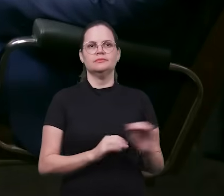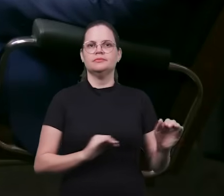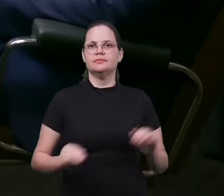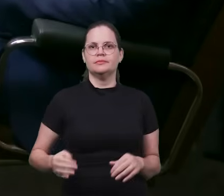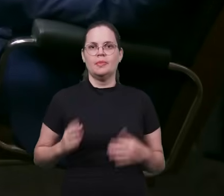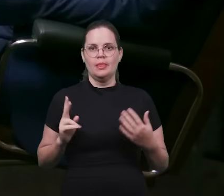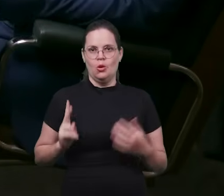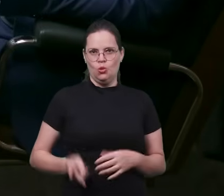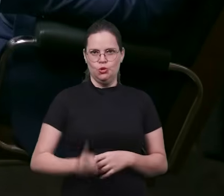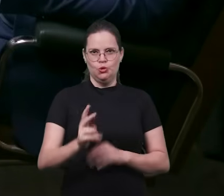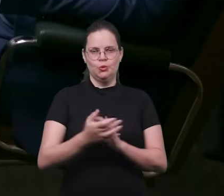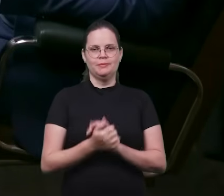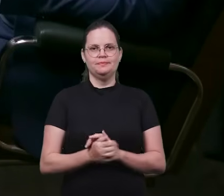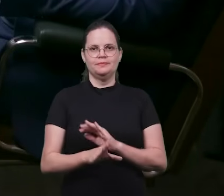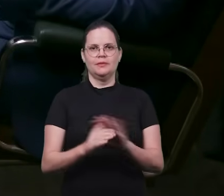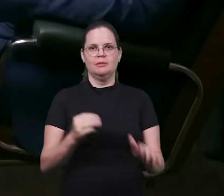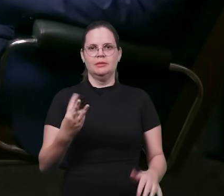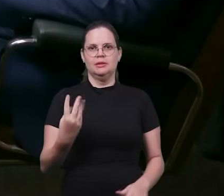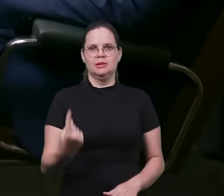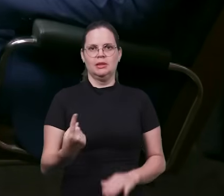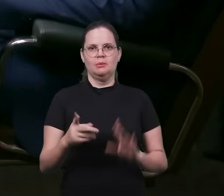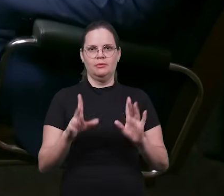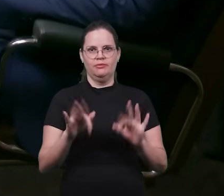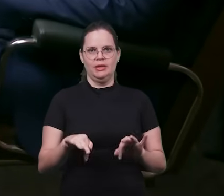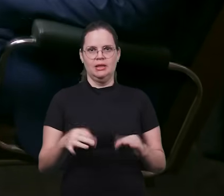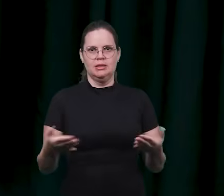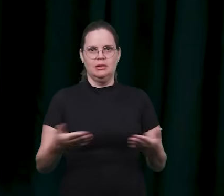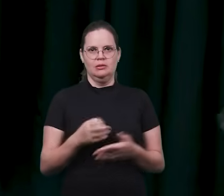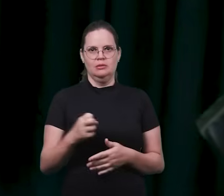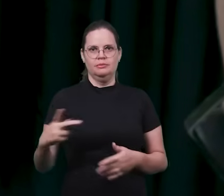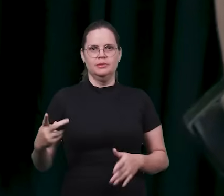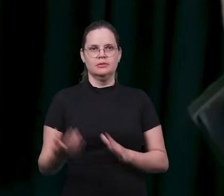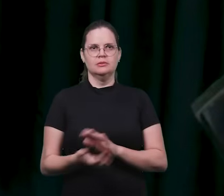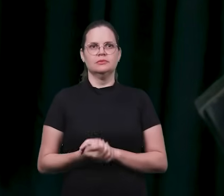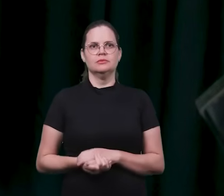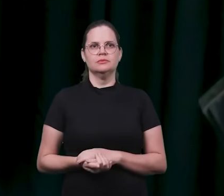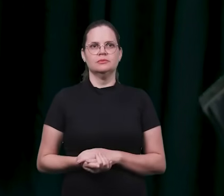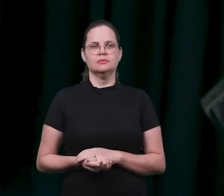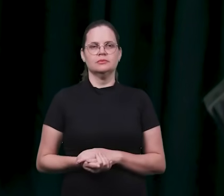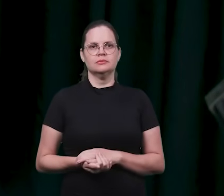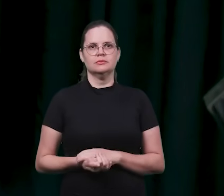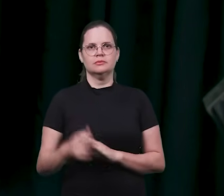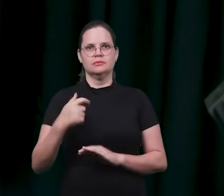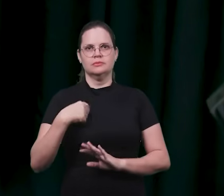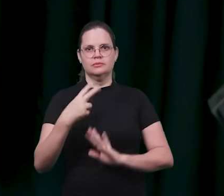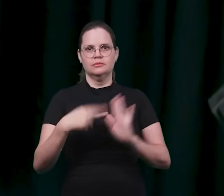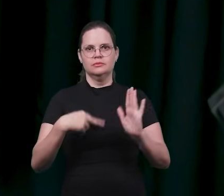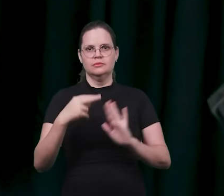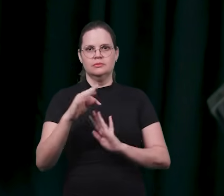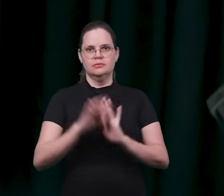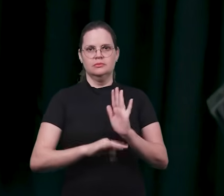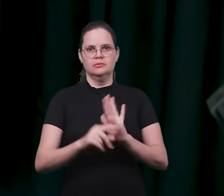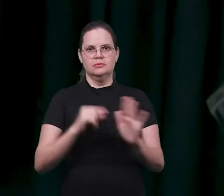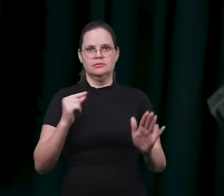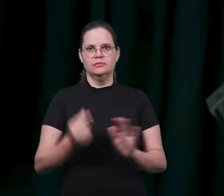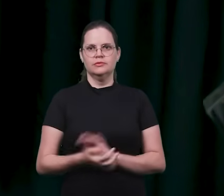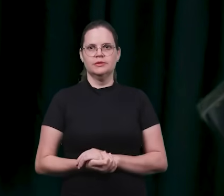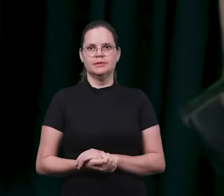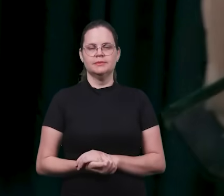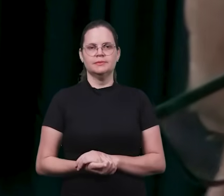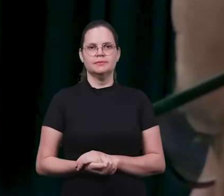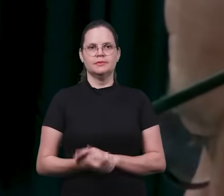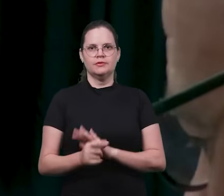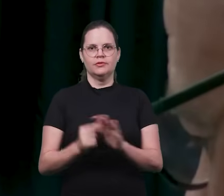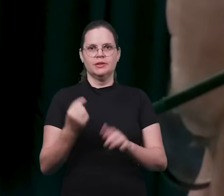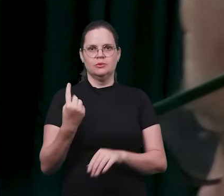vamos adiante. Então, capítulo 31, para nós fecharmos esse episódio, hein? Vamos lá, eu vou ler um versículo, que é o